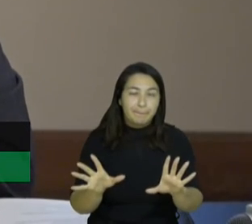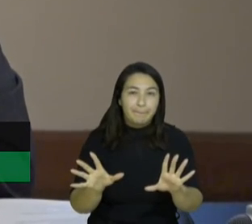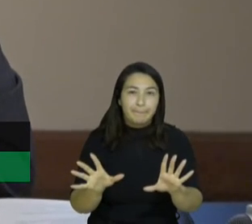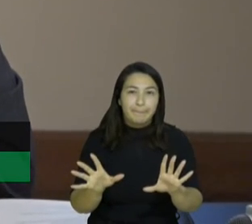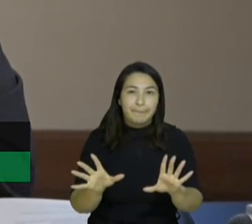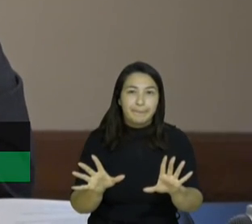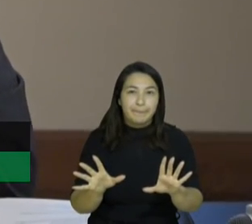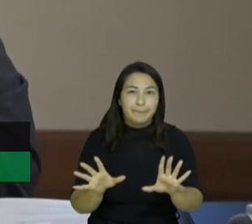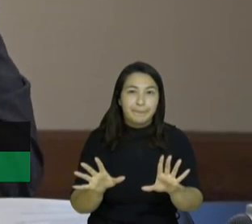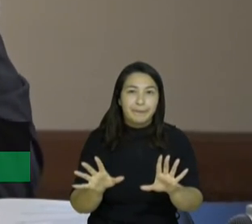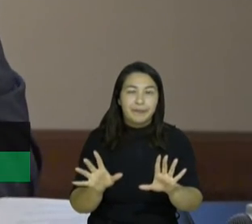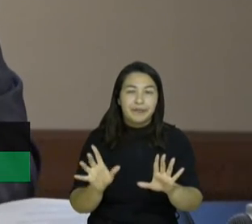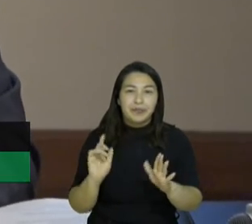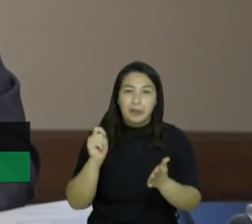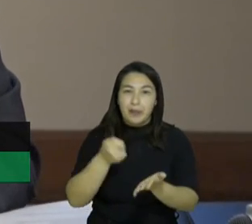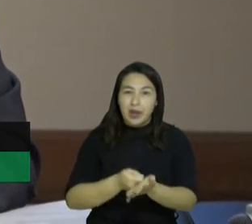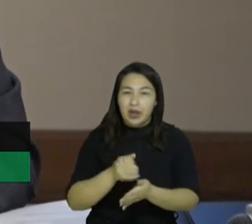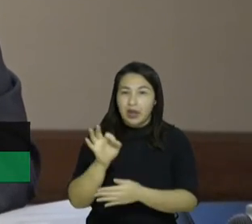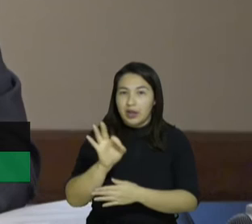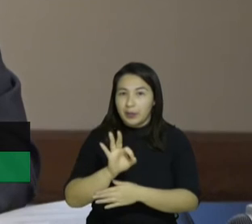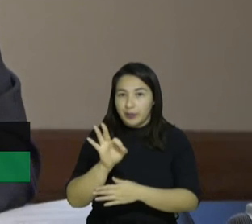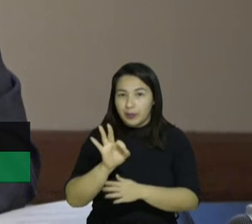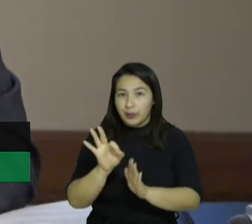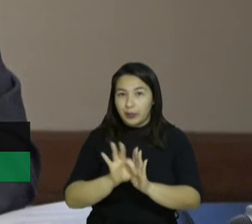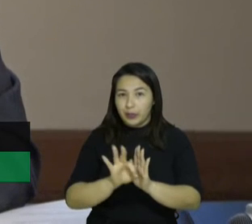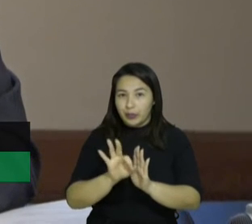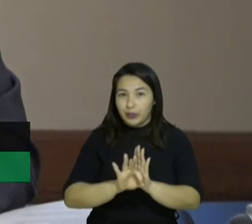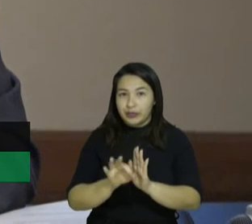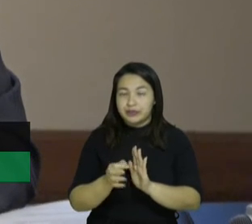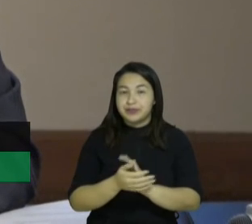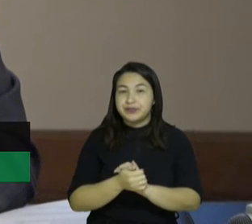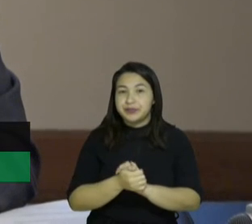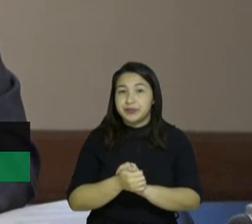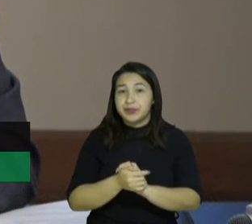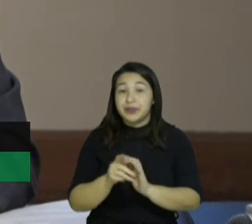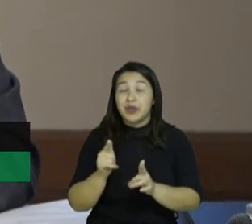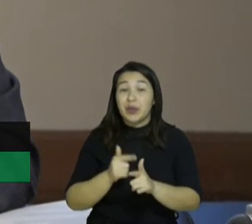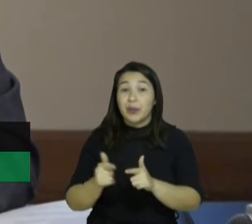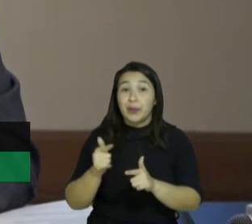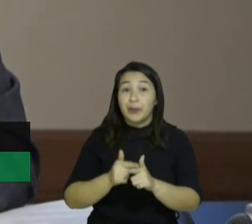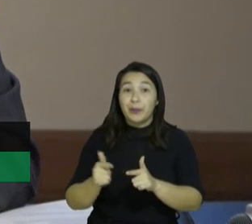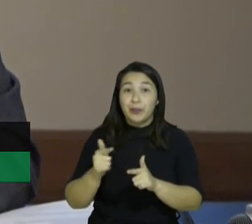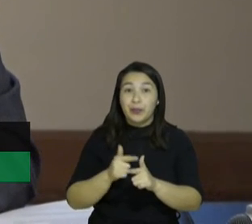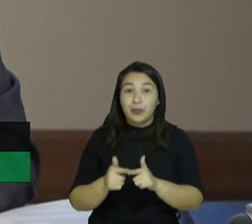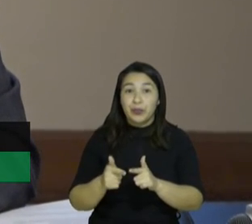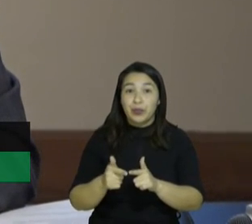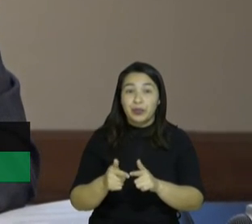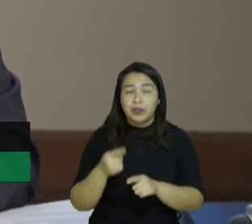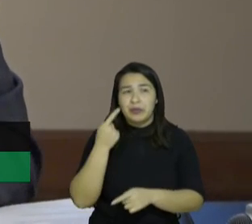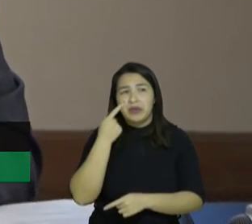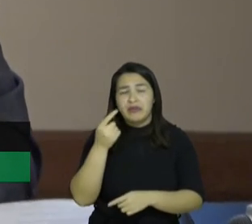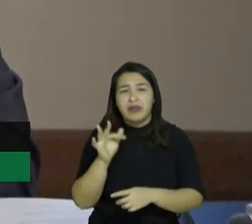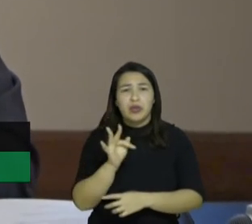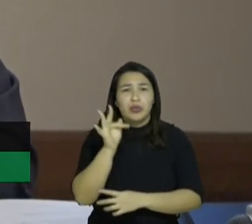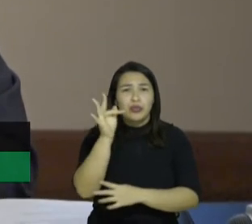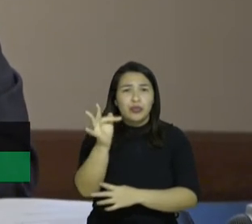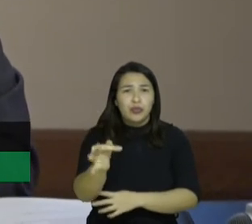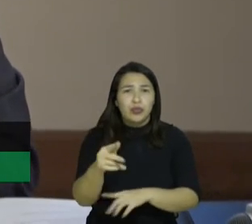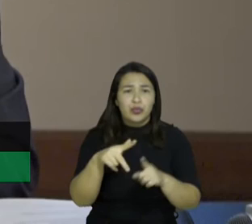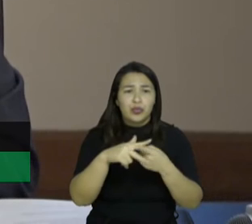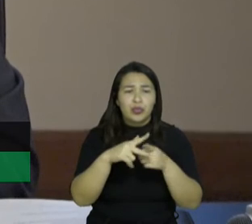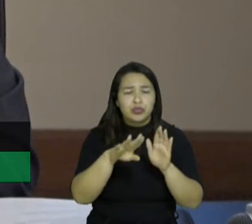de taxações mas é um é um é um é um problema que a gente prevê pro futuro com as regulamentações